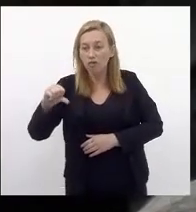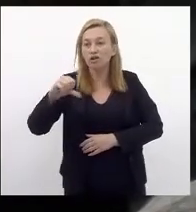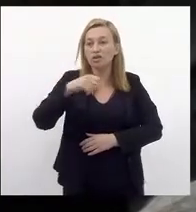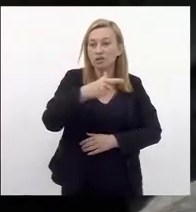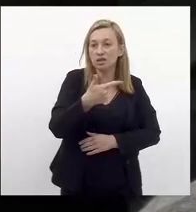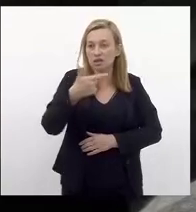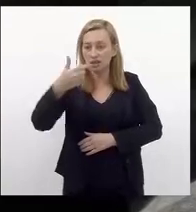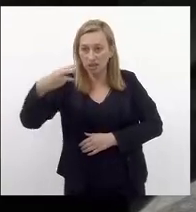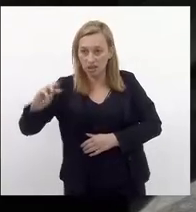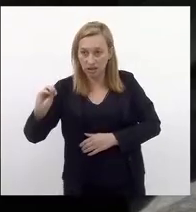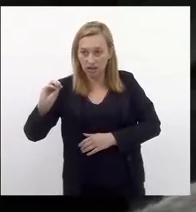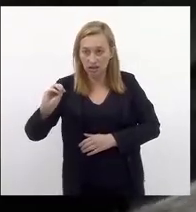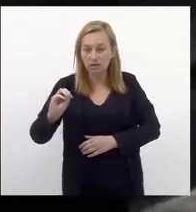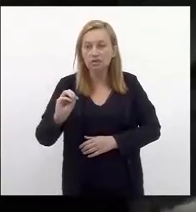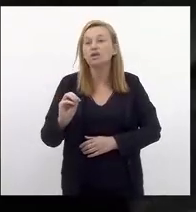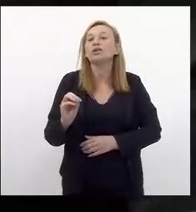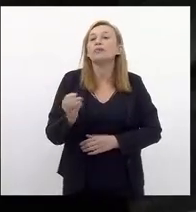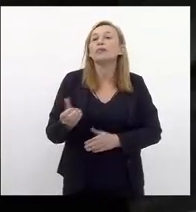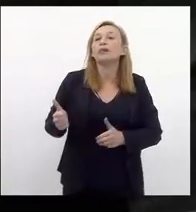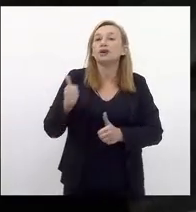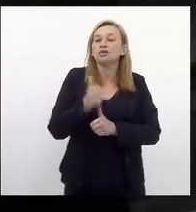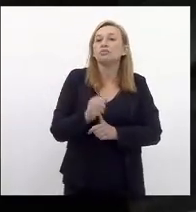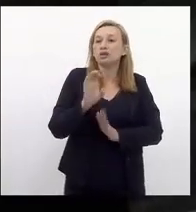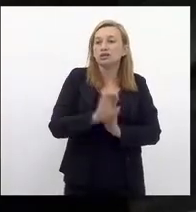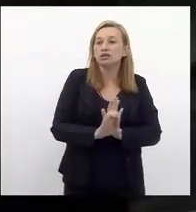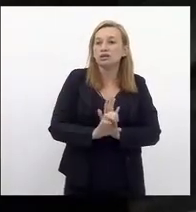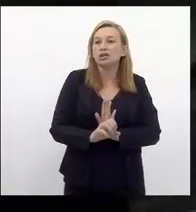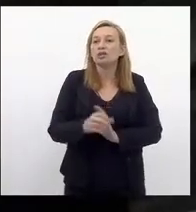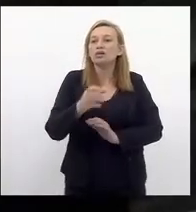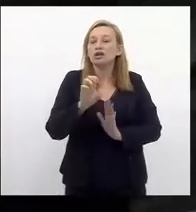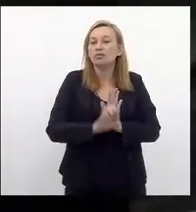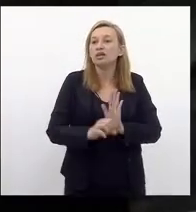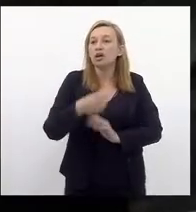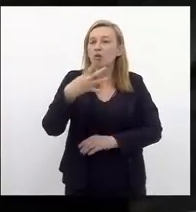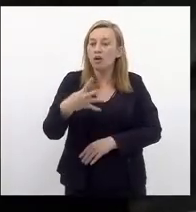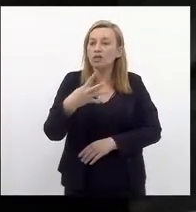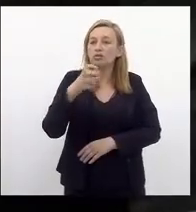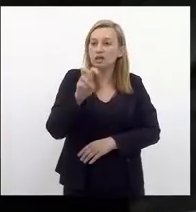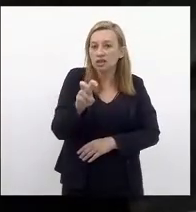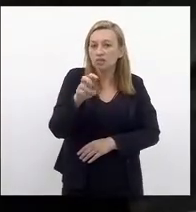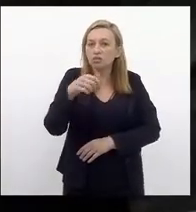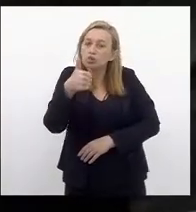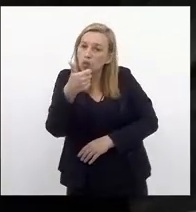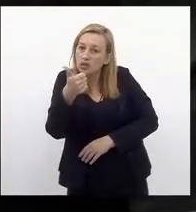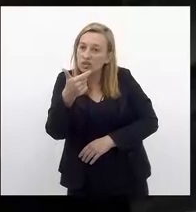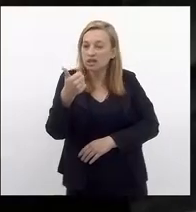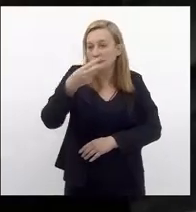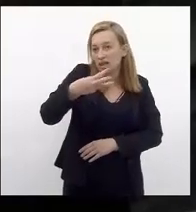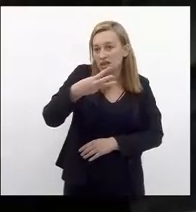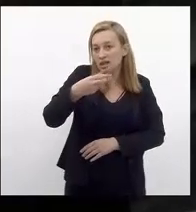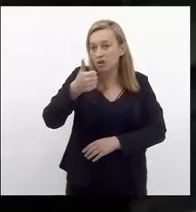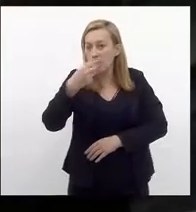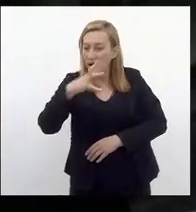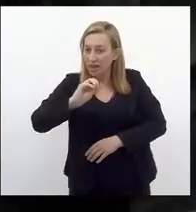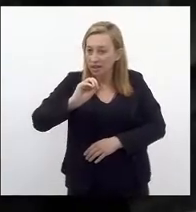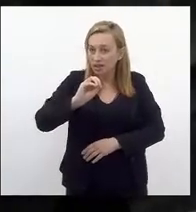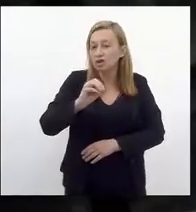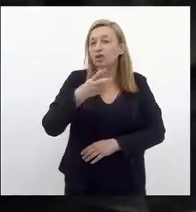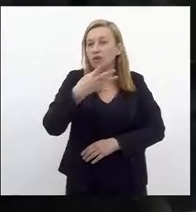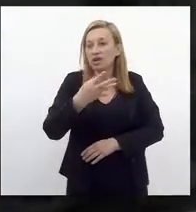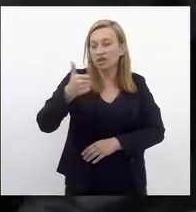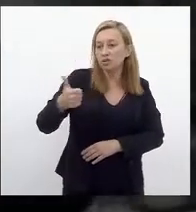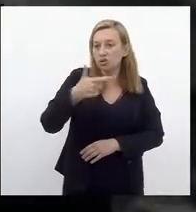230 favorável consumindo aglutinativas e meio das quatro cinco doze treze 40